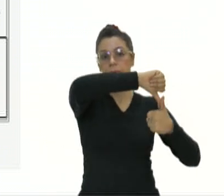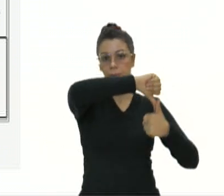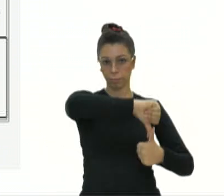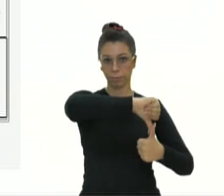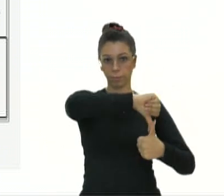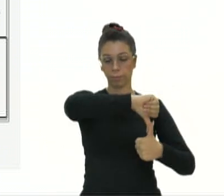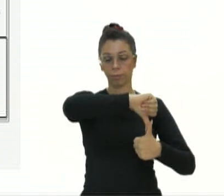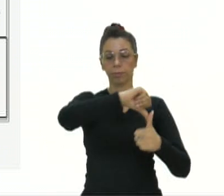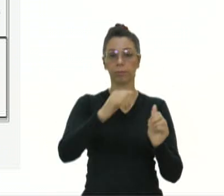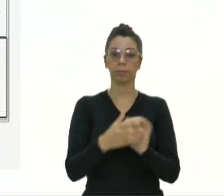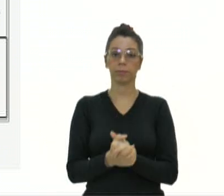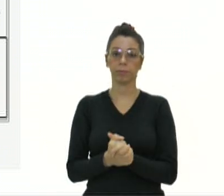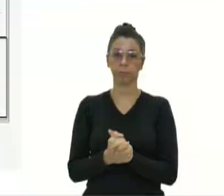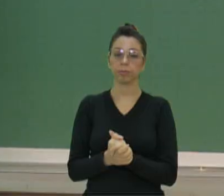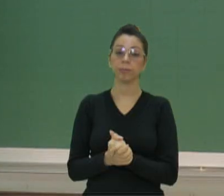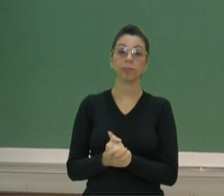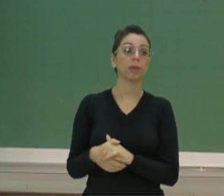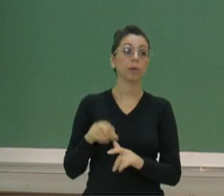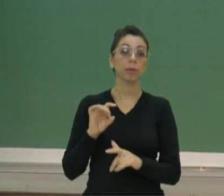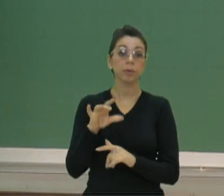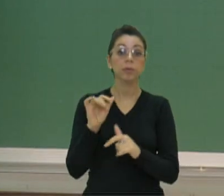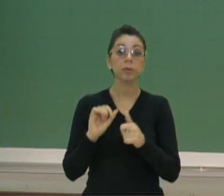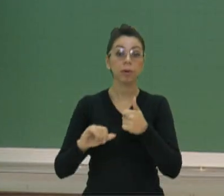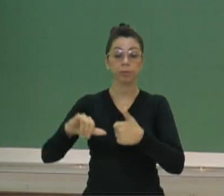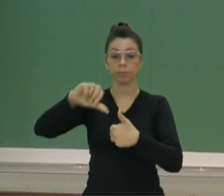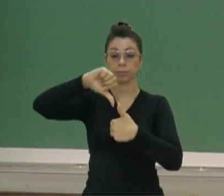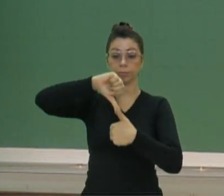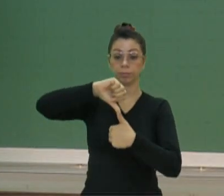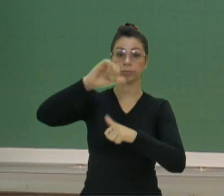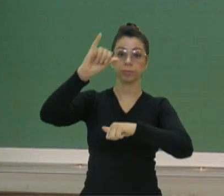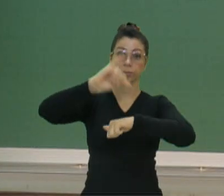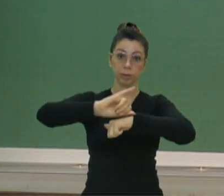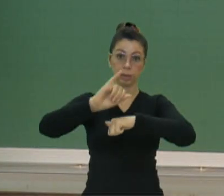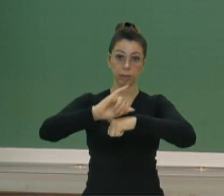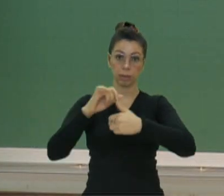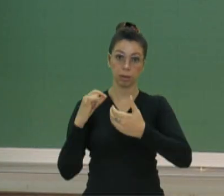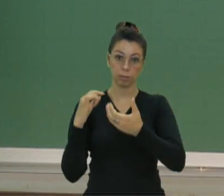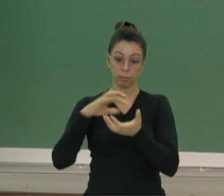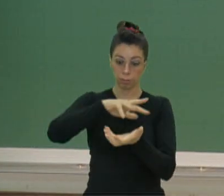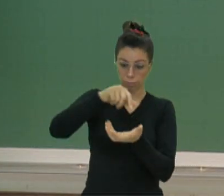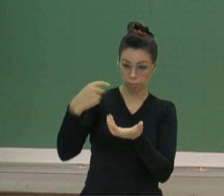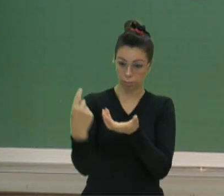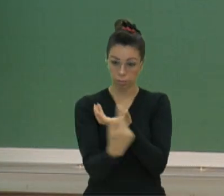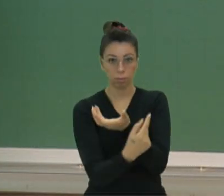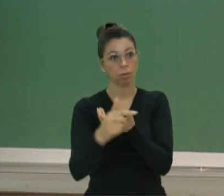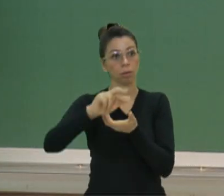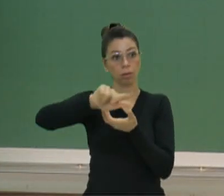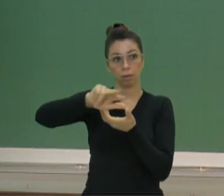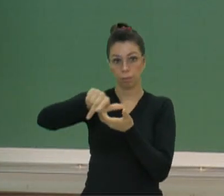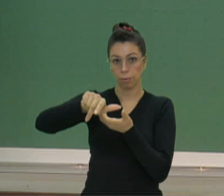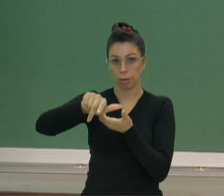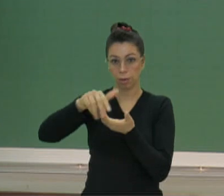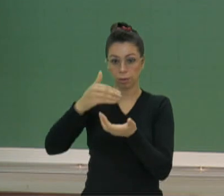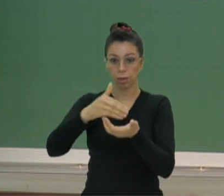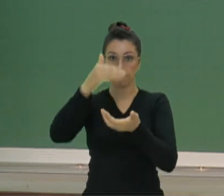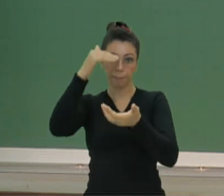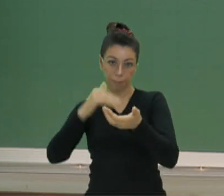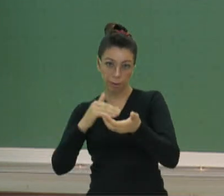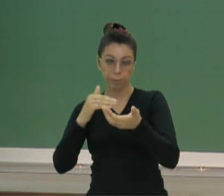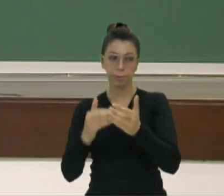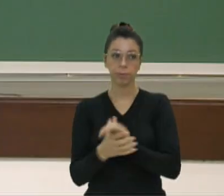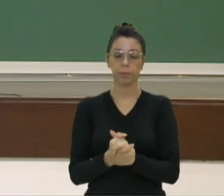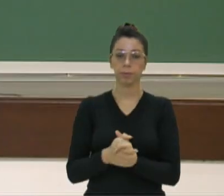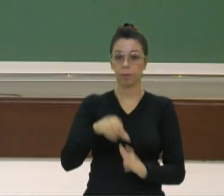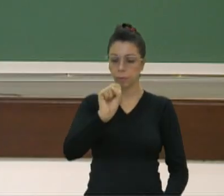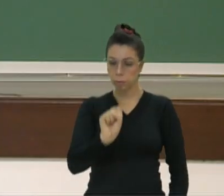Sul, destacando que não está na parte central do planeta, que é a linha do Equador. Veja que a linha do Equador está aqui, atravessando a América do Sul,